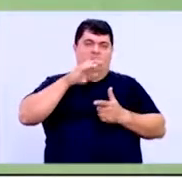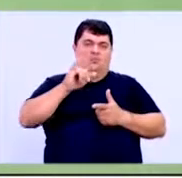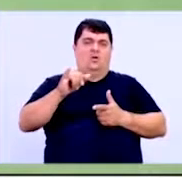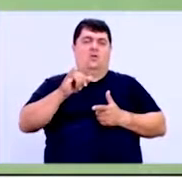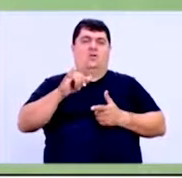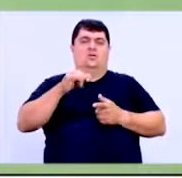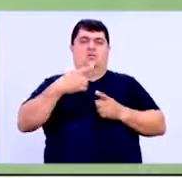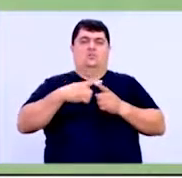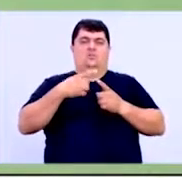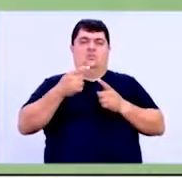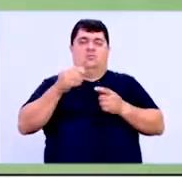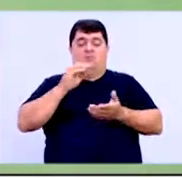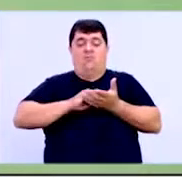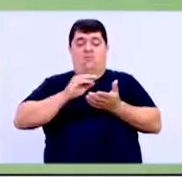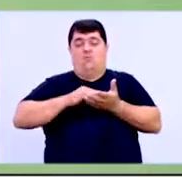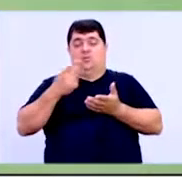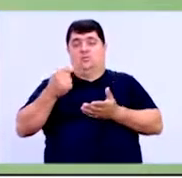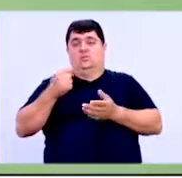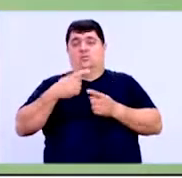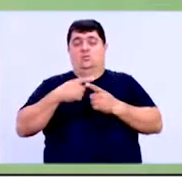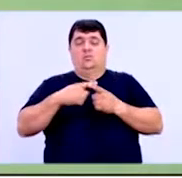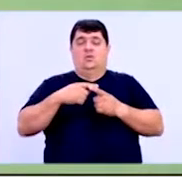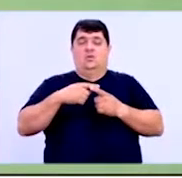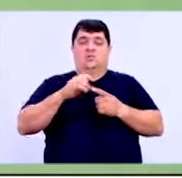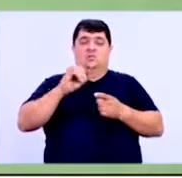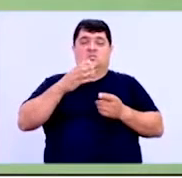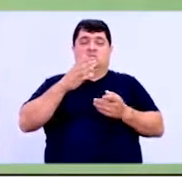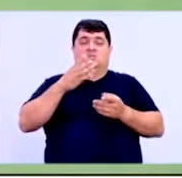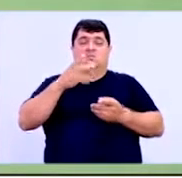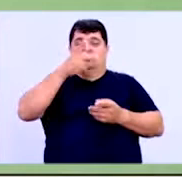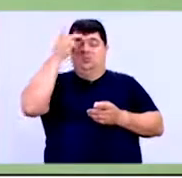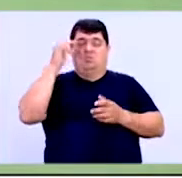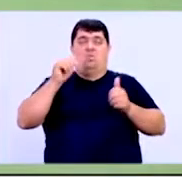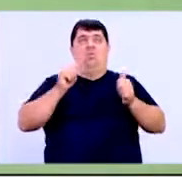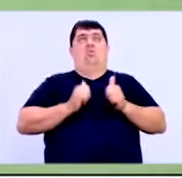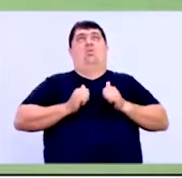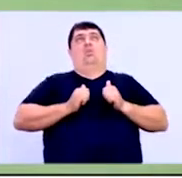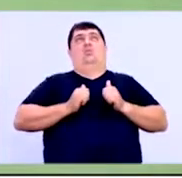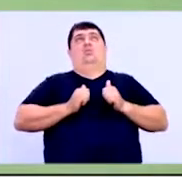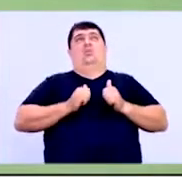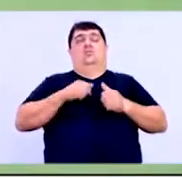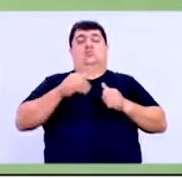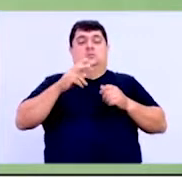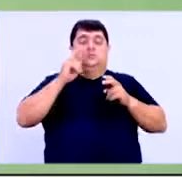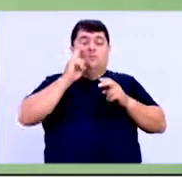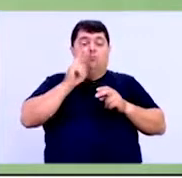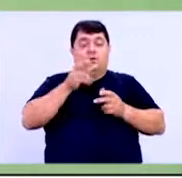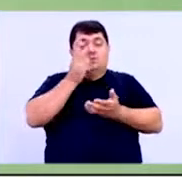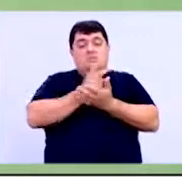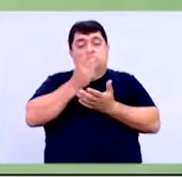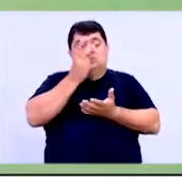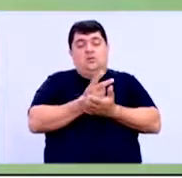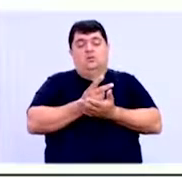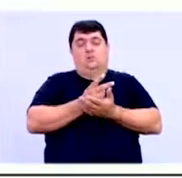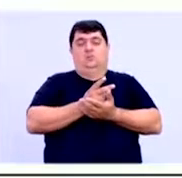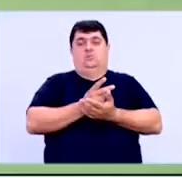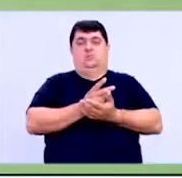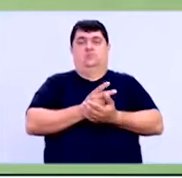de caixa quando você não faz análise do contexto, né? Do contexto que a empresa está inserida.